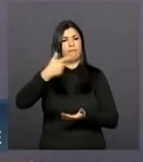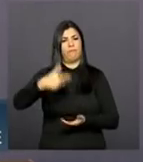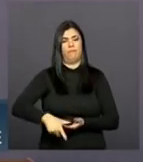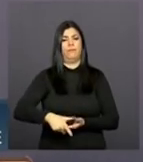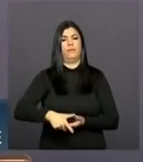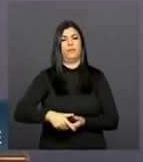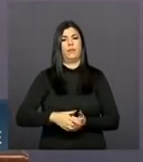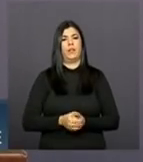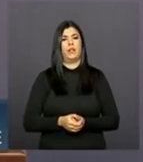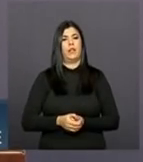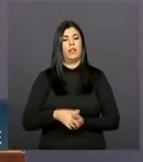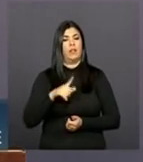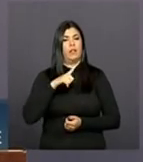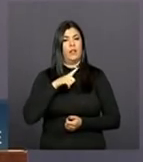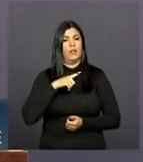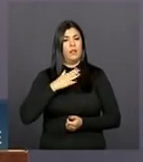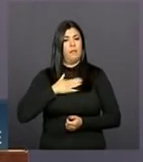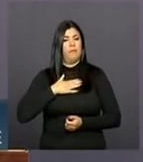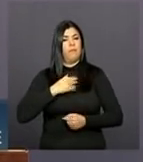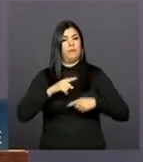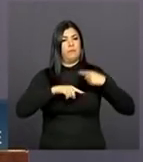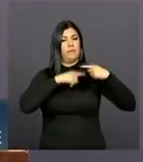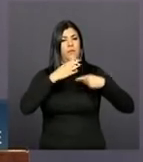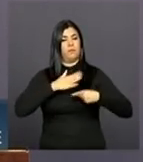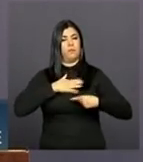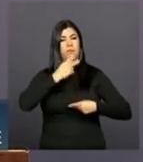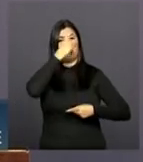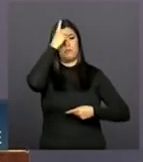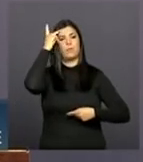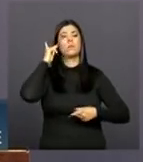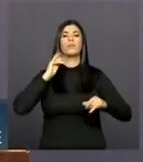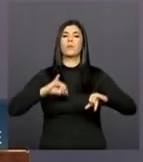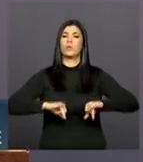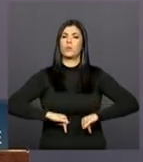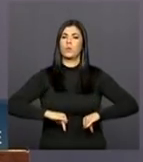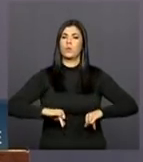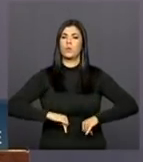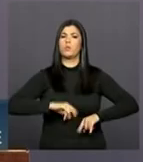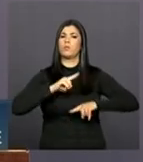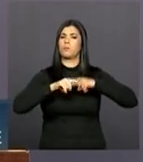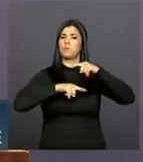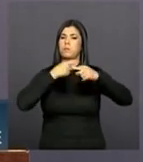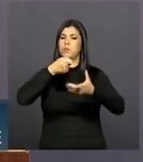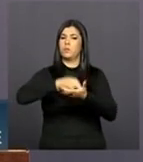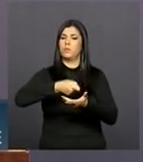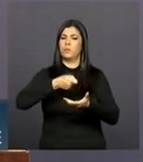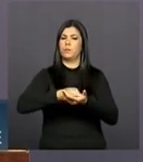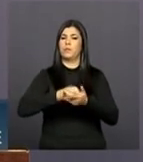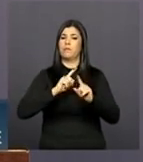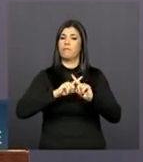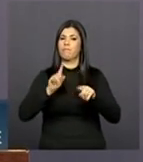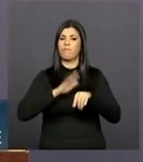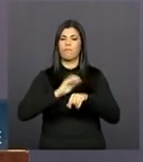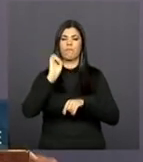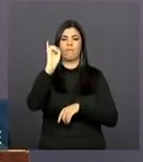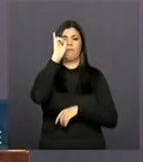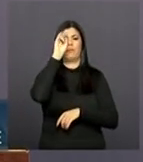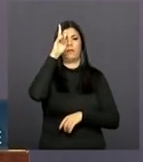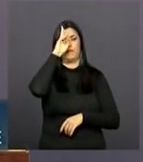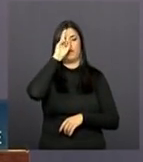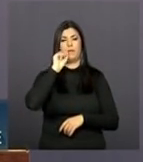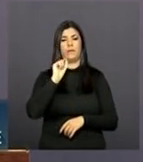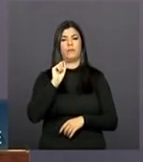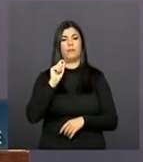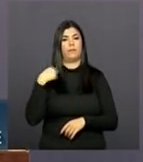isso à gerações como a uma minha que sofreram suas terríveis consequências mas sobretudo